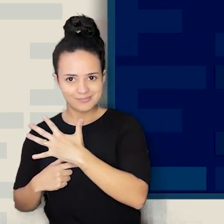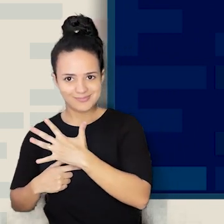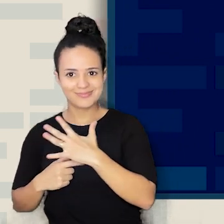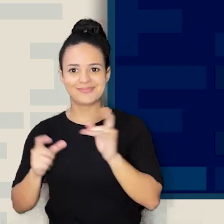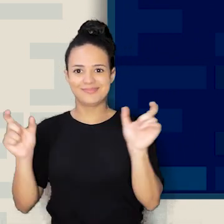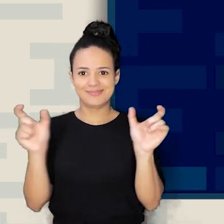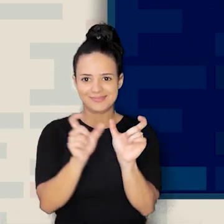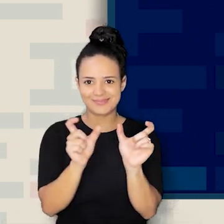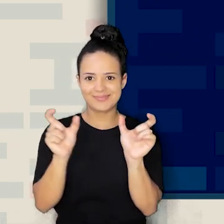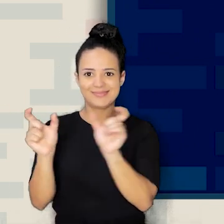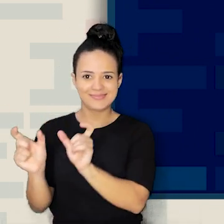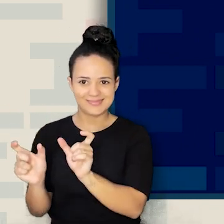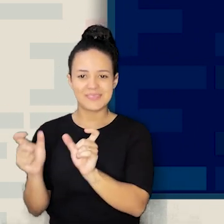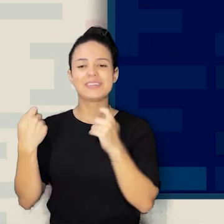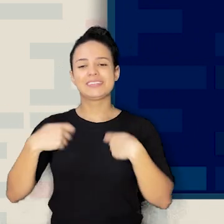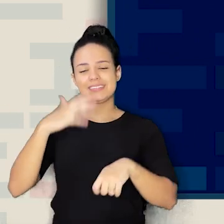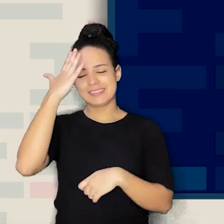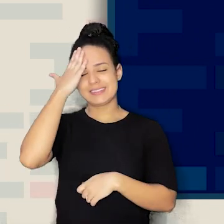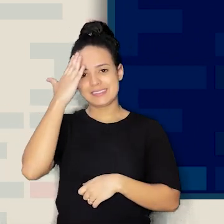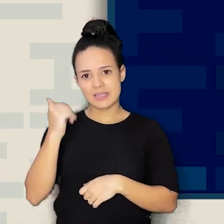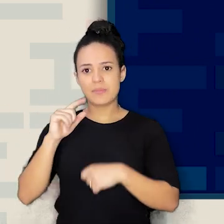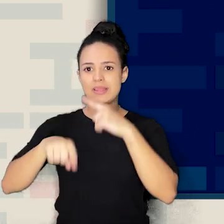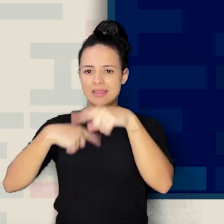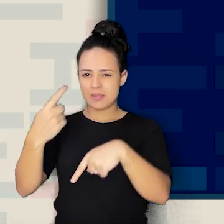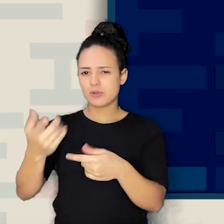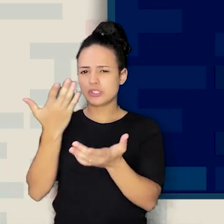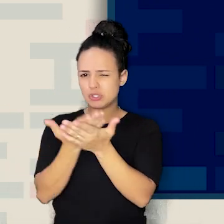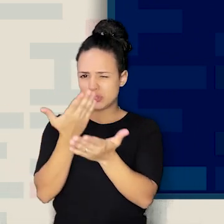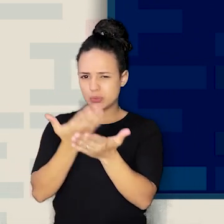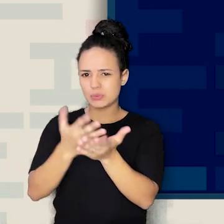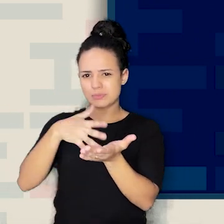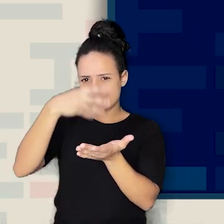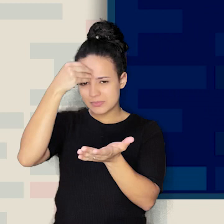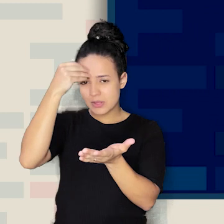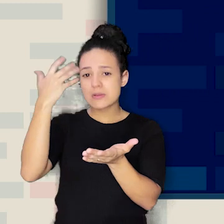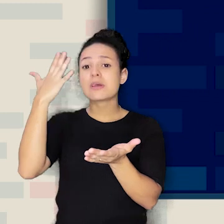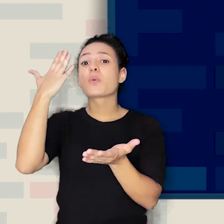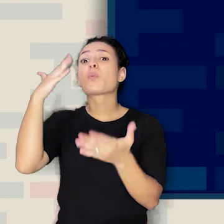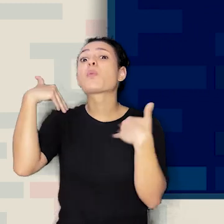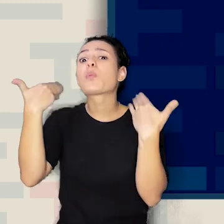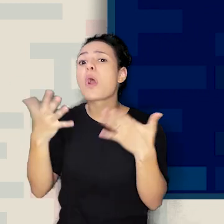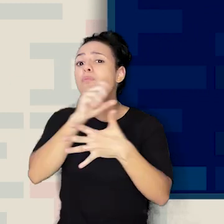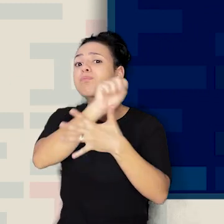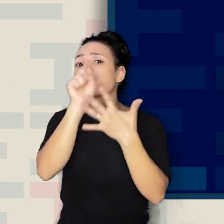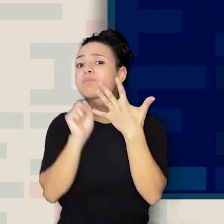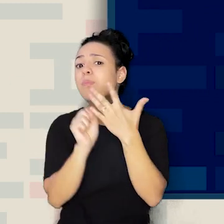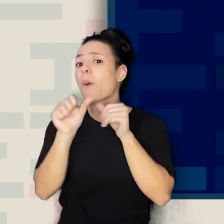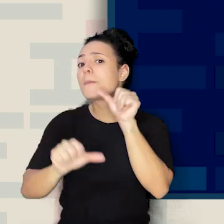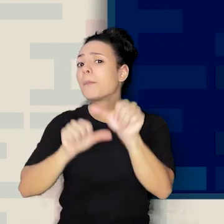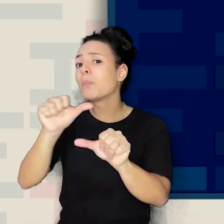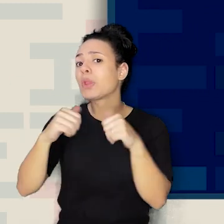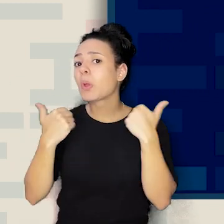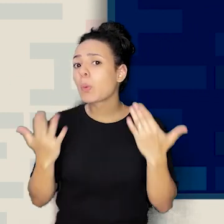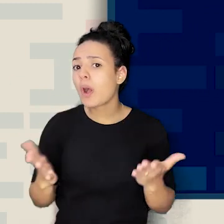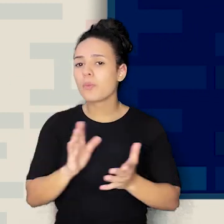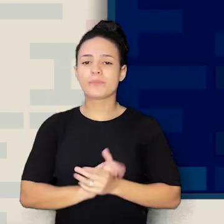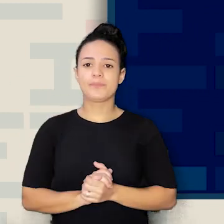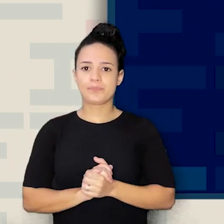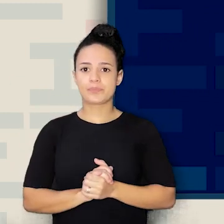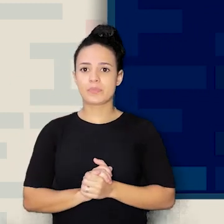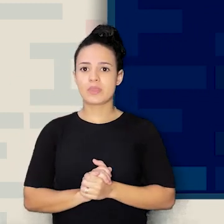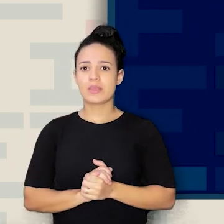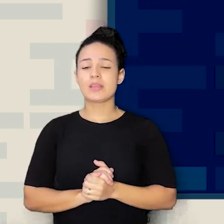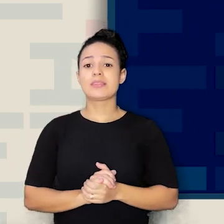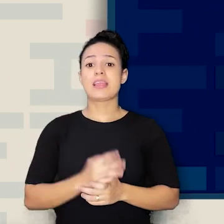saber, depois no estudo teórico musical, saber quais são essas notas que são alteradas, tá bom? E a partir de